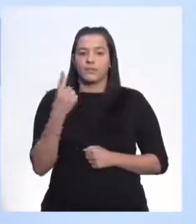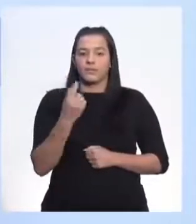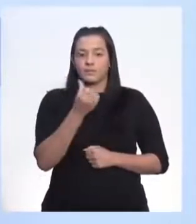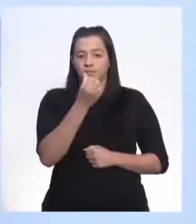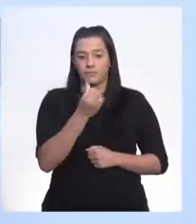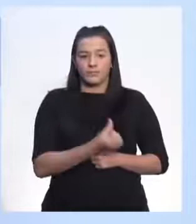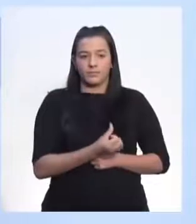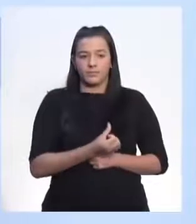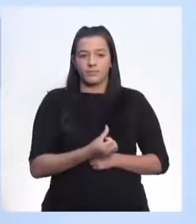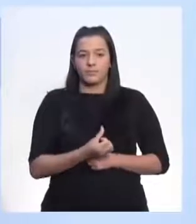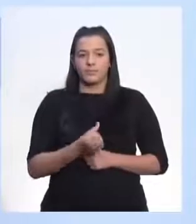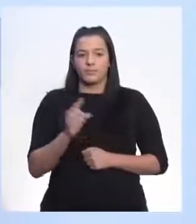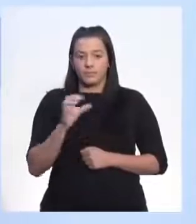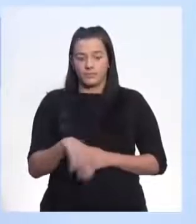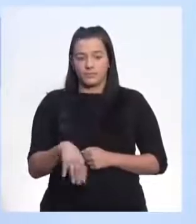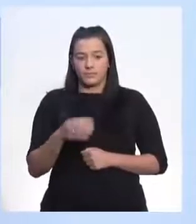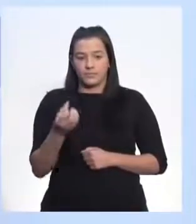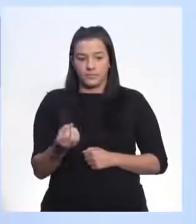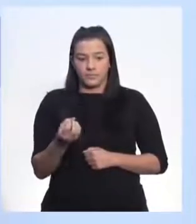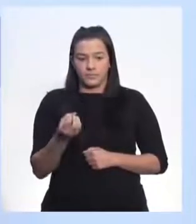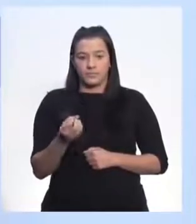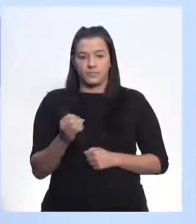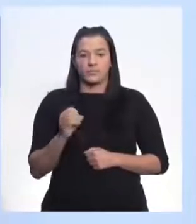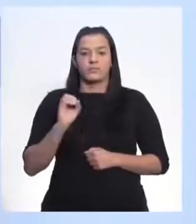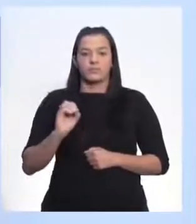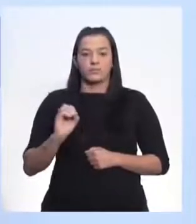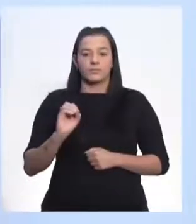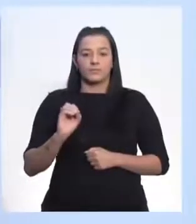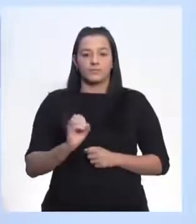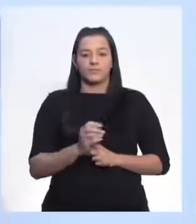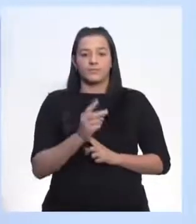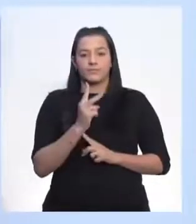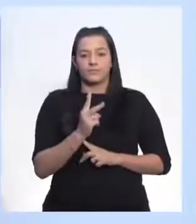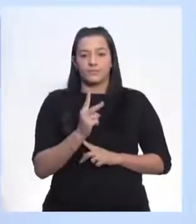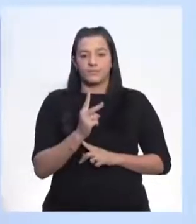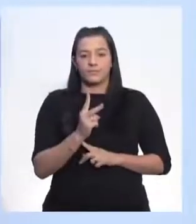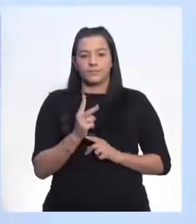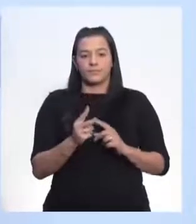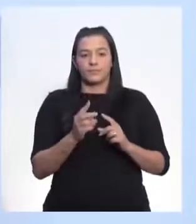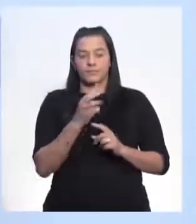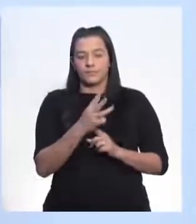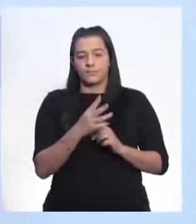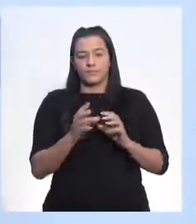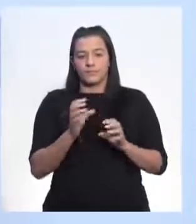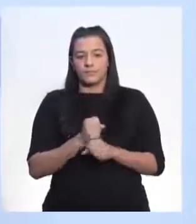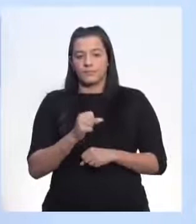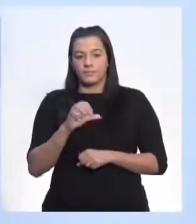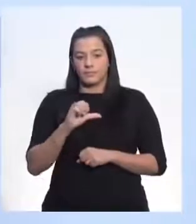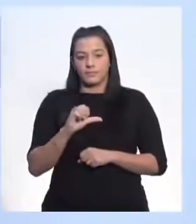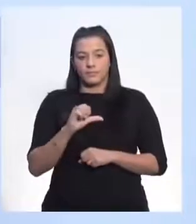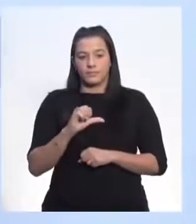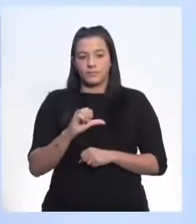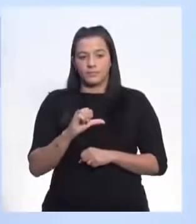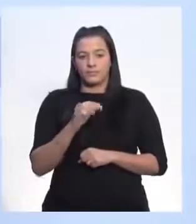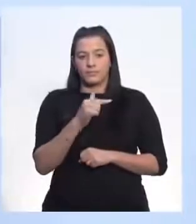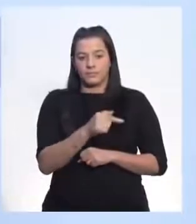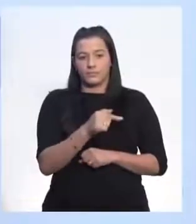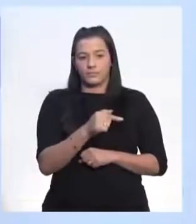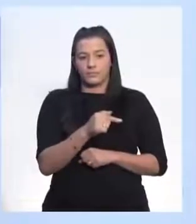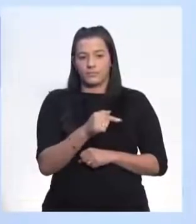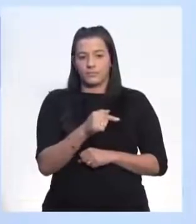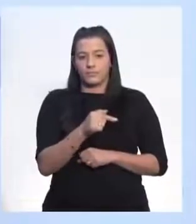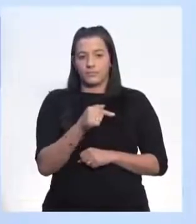6. Cai o zerinho aqui embaixo. 2. 3 mais 6, 9. 6 mais 1,